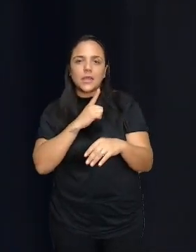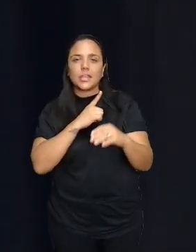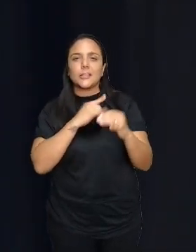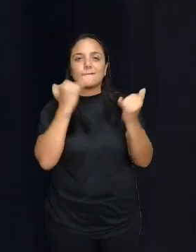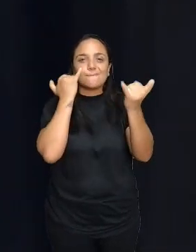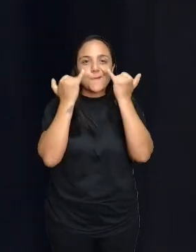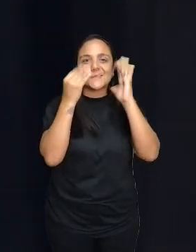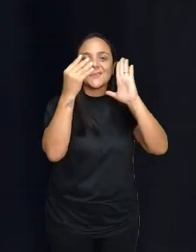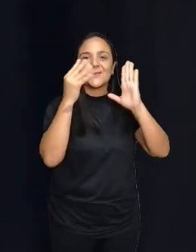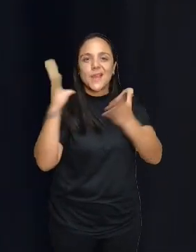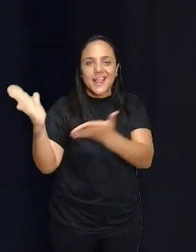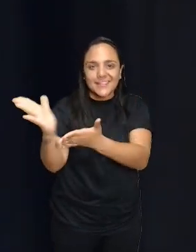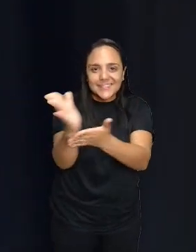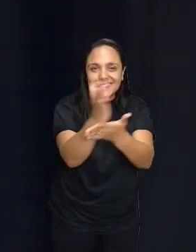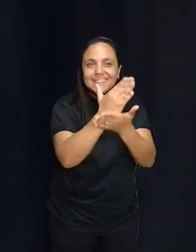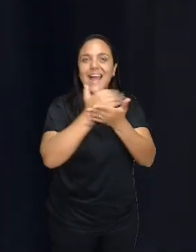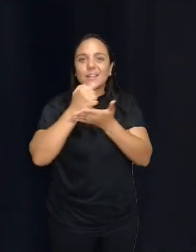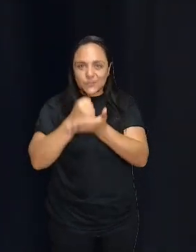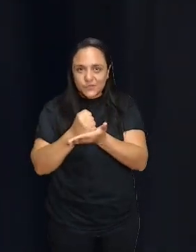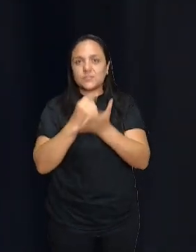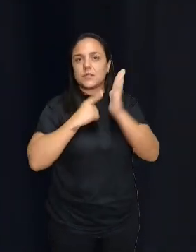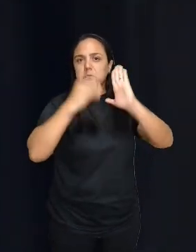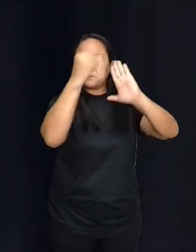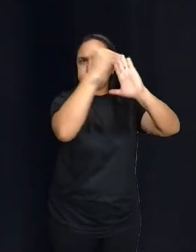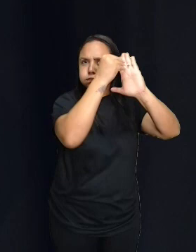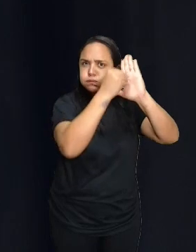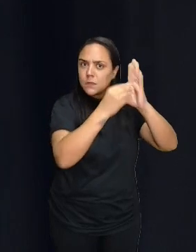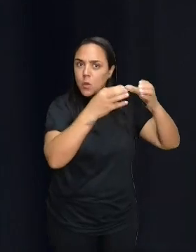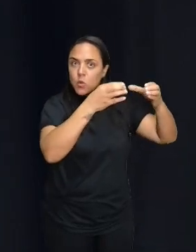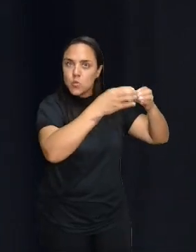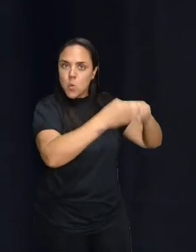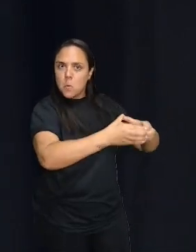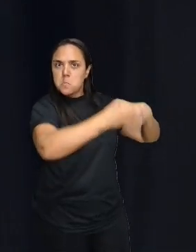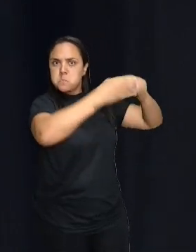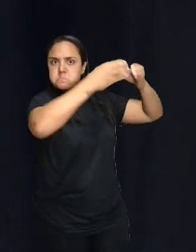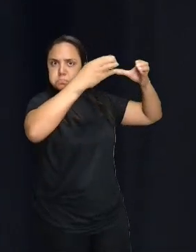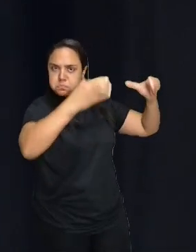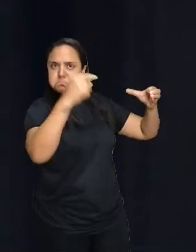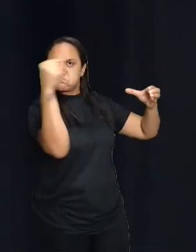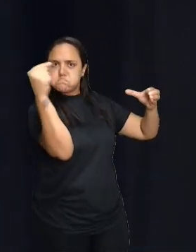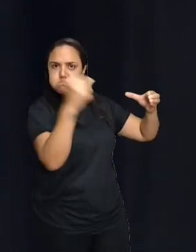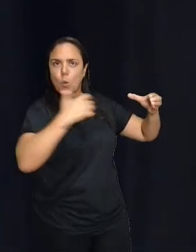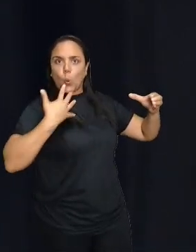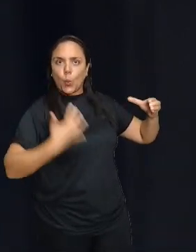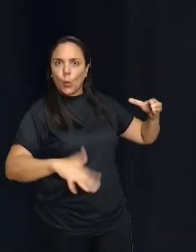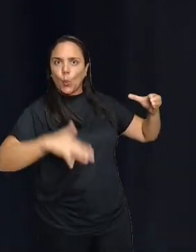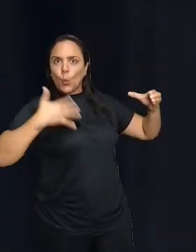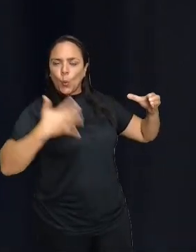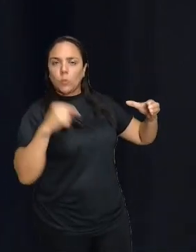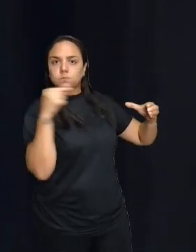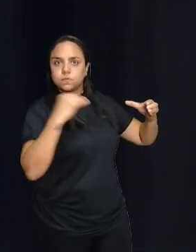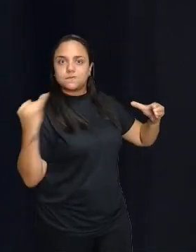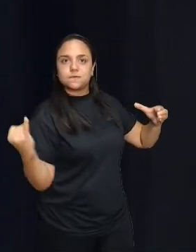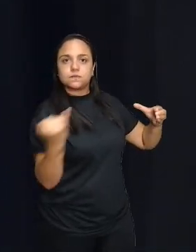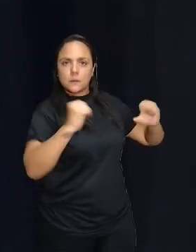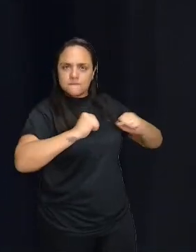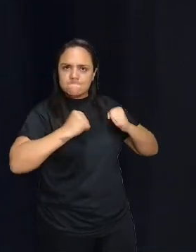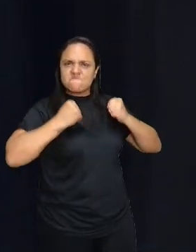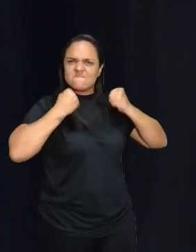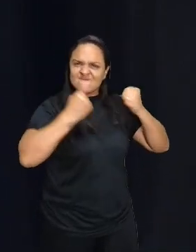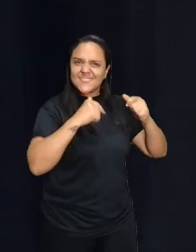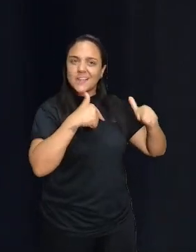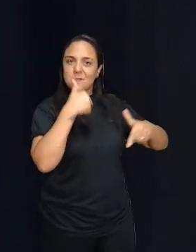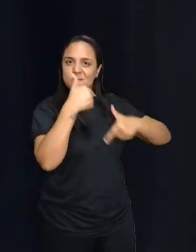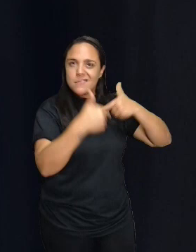falando do tamanho desse grupo 50+, da expressividade que ele tem hoje na força trabalhadora, no mercado de trabalho.